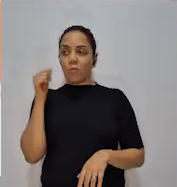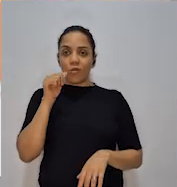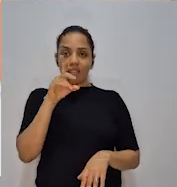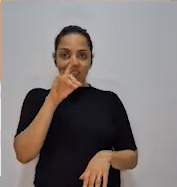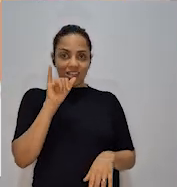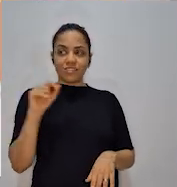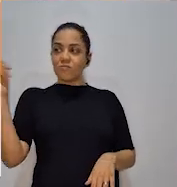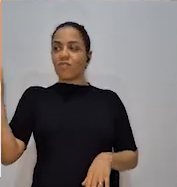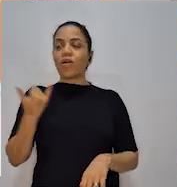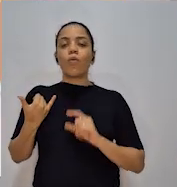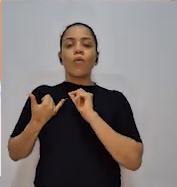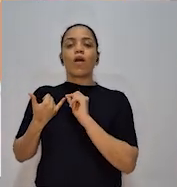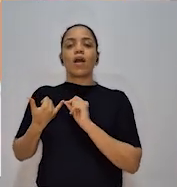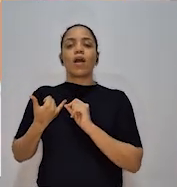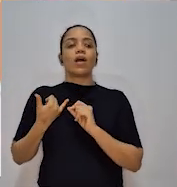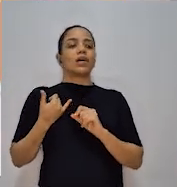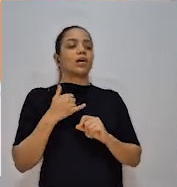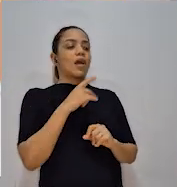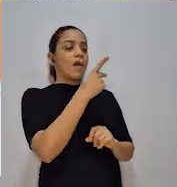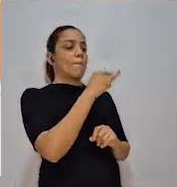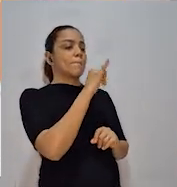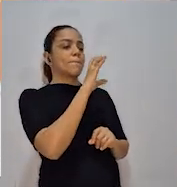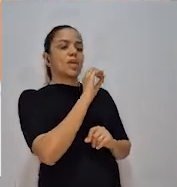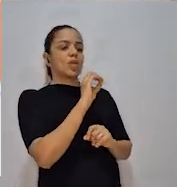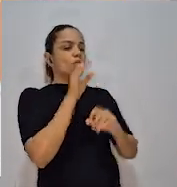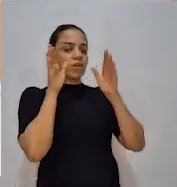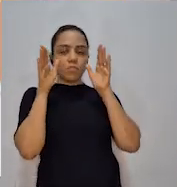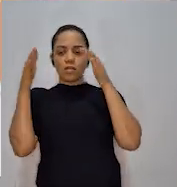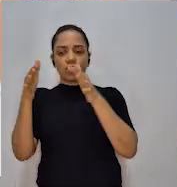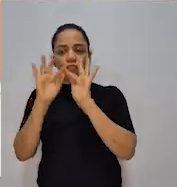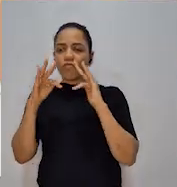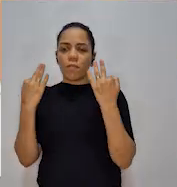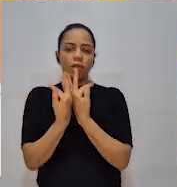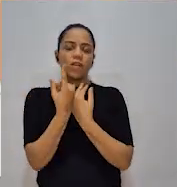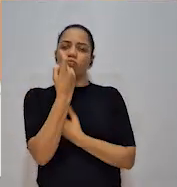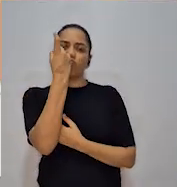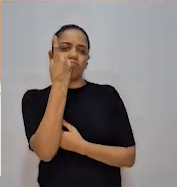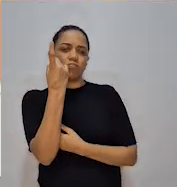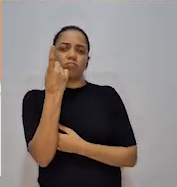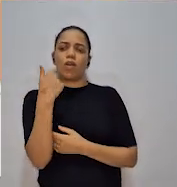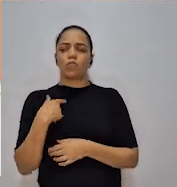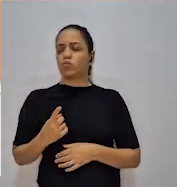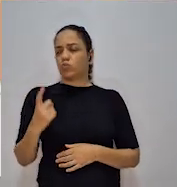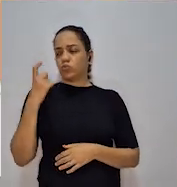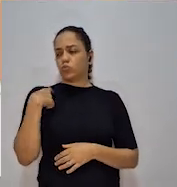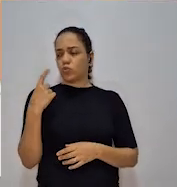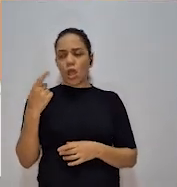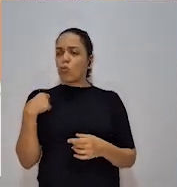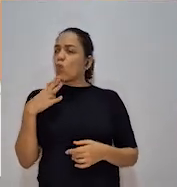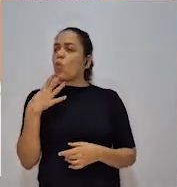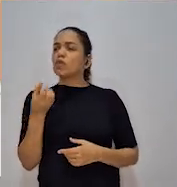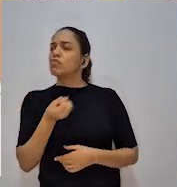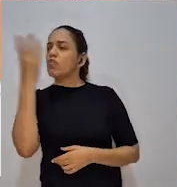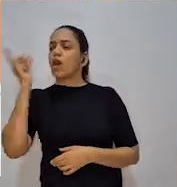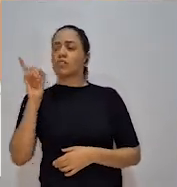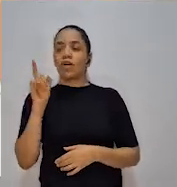ela falou para mim, Simone, Pio é muito específico de uma determinada família. e tal, e É. eu não conheço muitos, não sei o